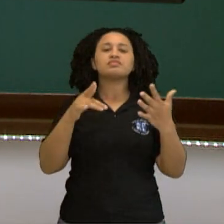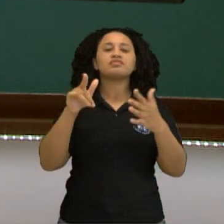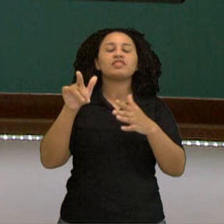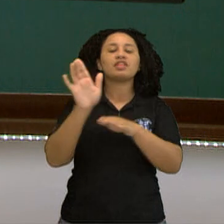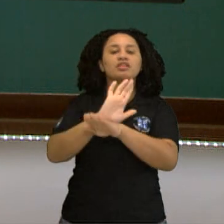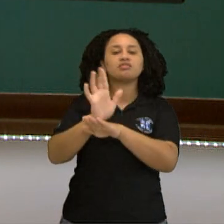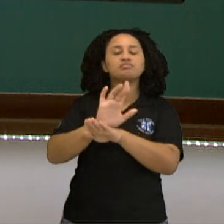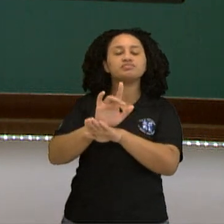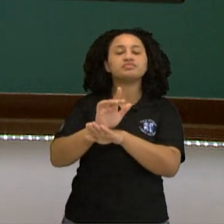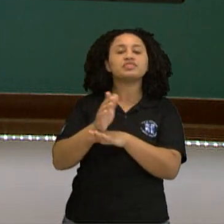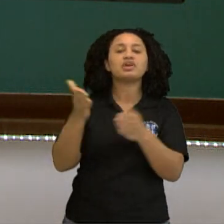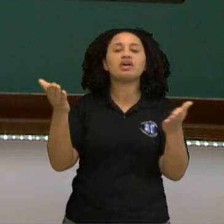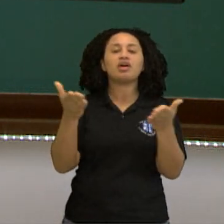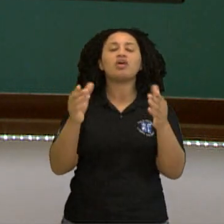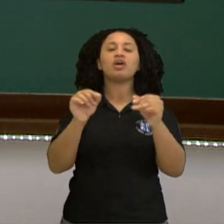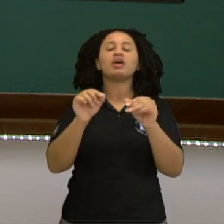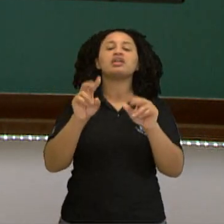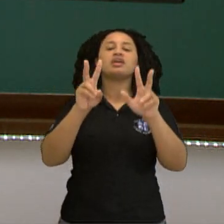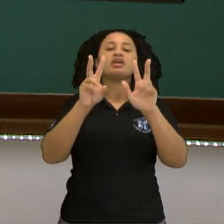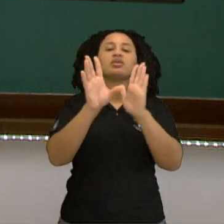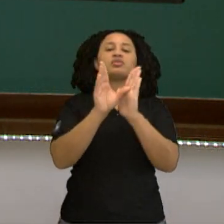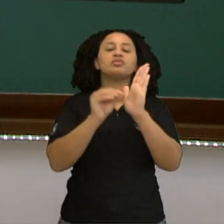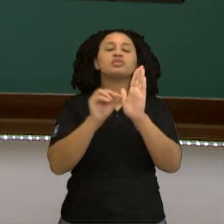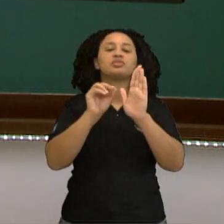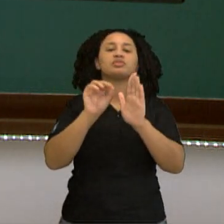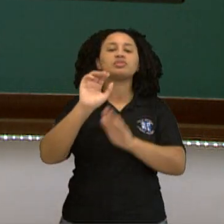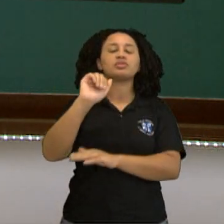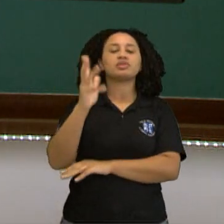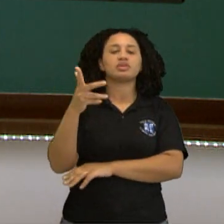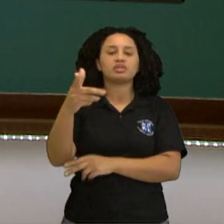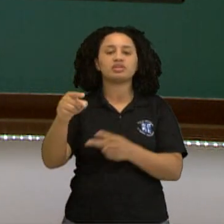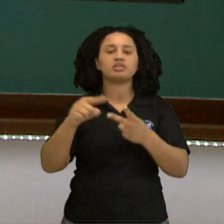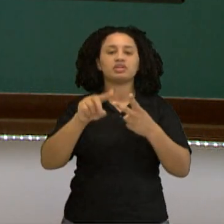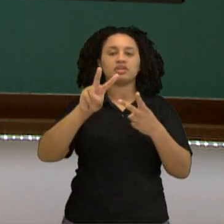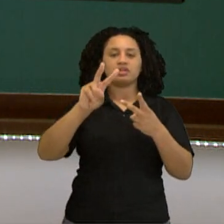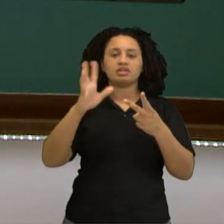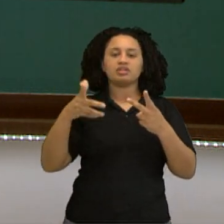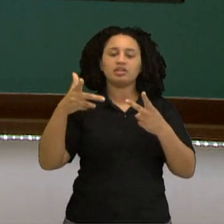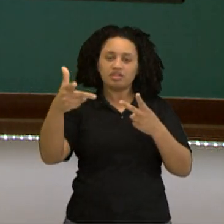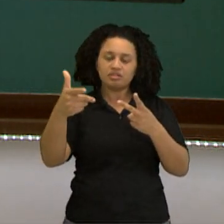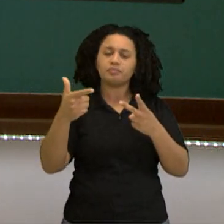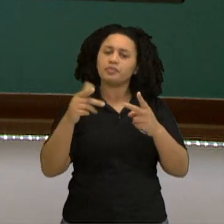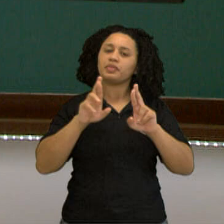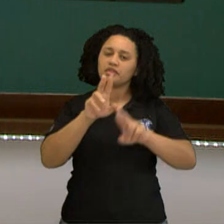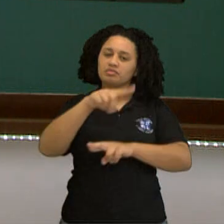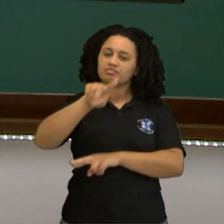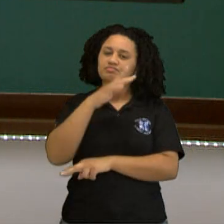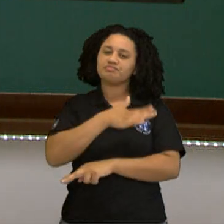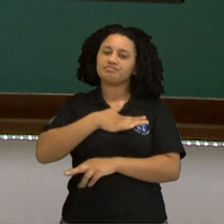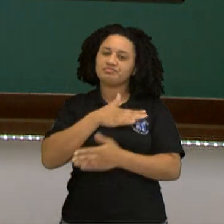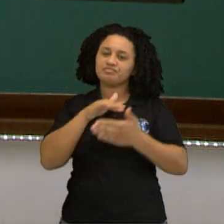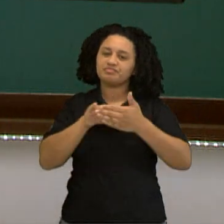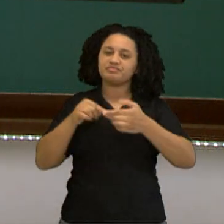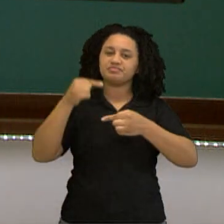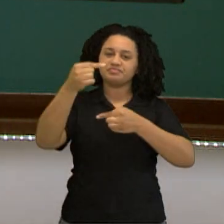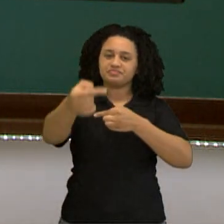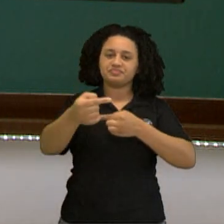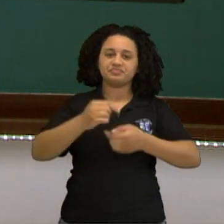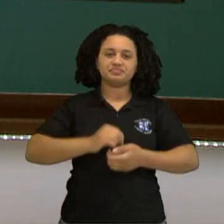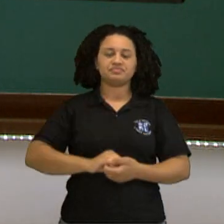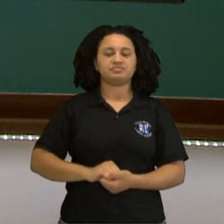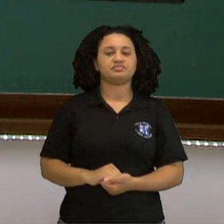Nesse vídeo falamos sobre velocidade, aceleração e tudo mais. Espero que tenham gostado. Até breve.